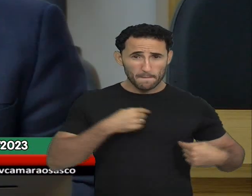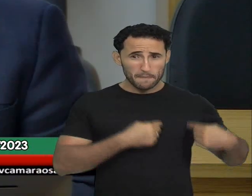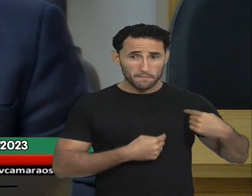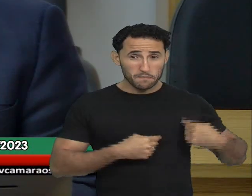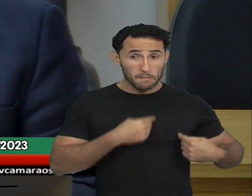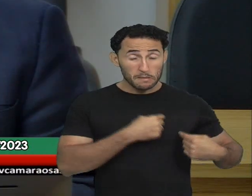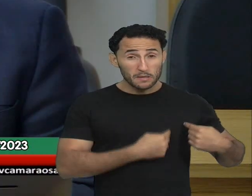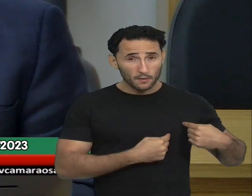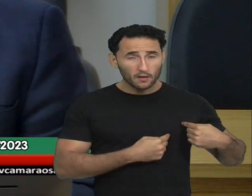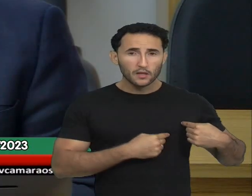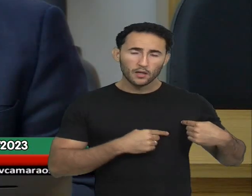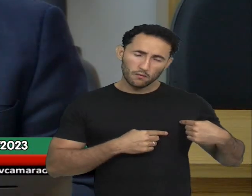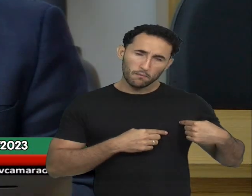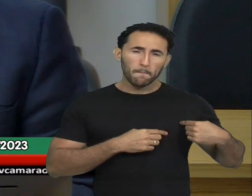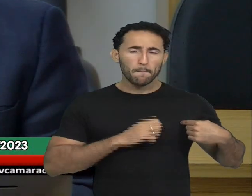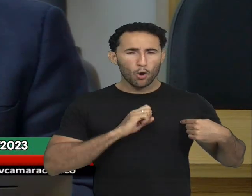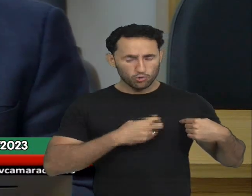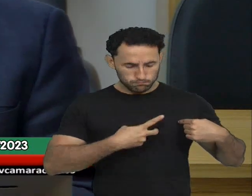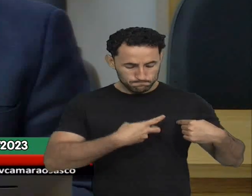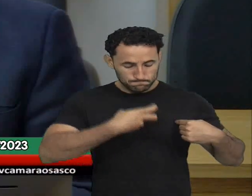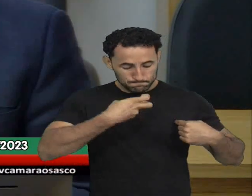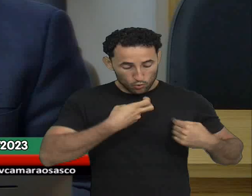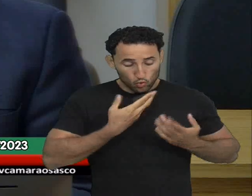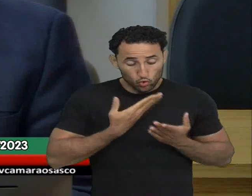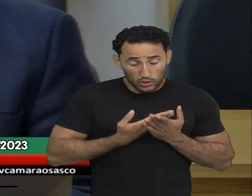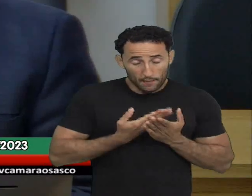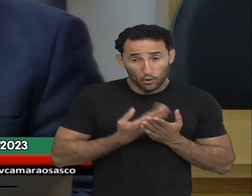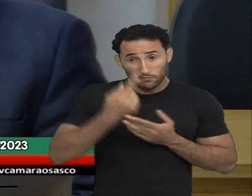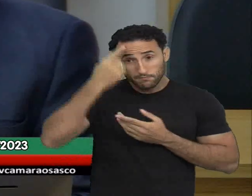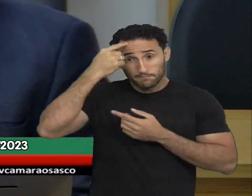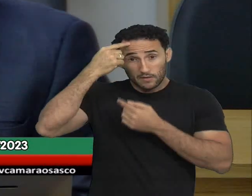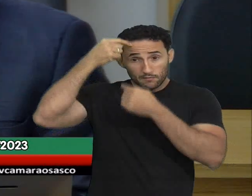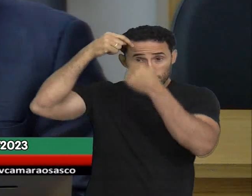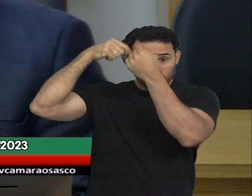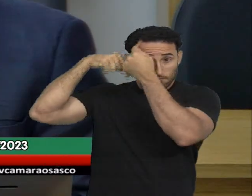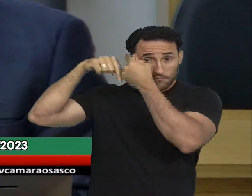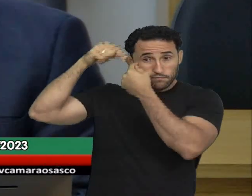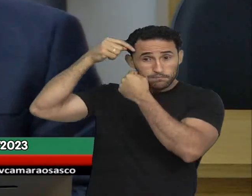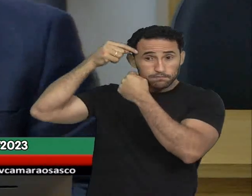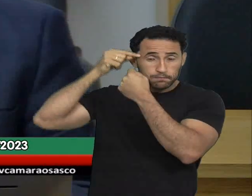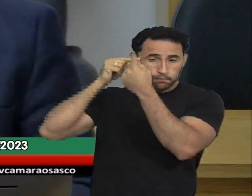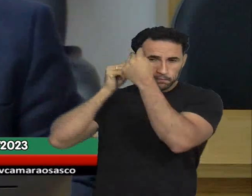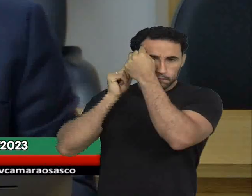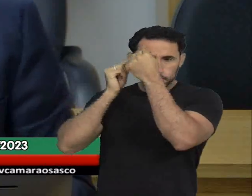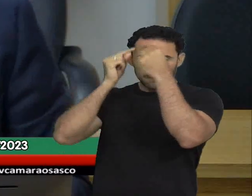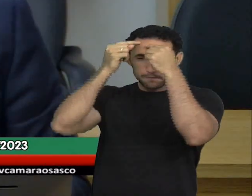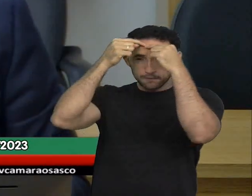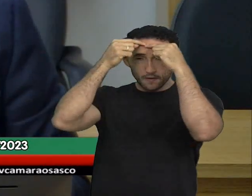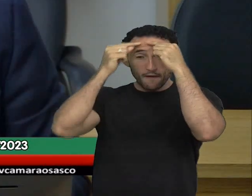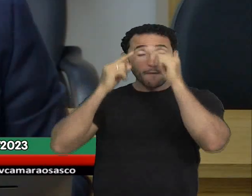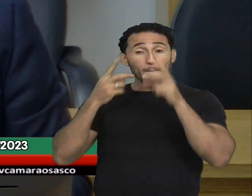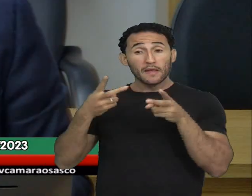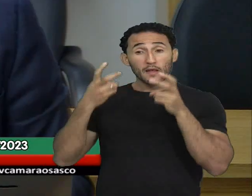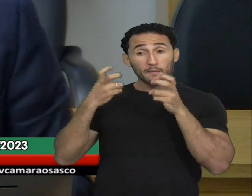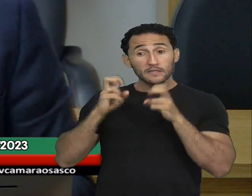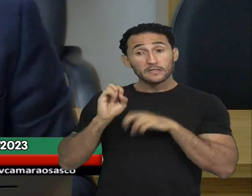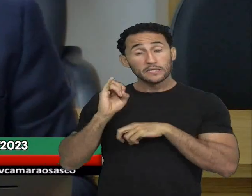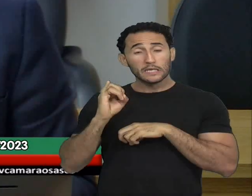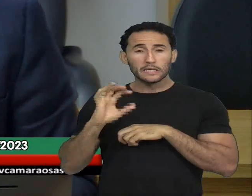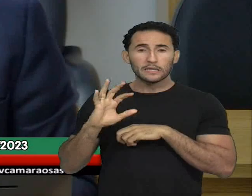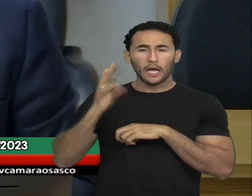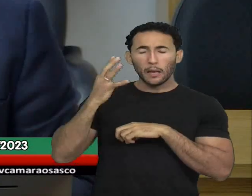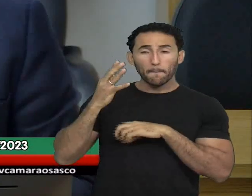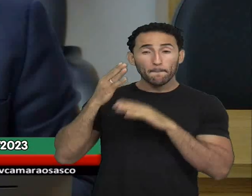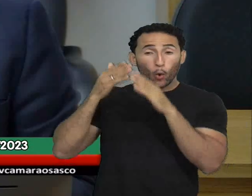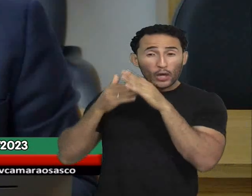Quando a gente pode estudar uma artéria da cabeça, que chama uma arteriografia, para ver se a pessoa tem alguma